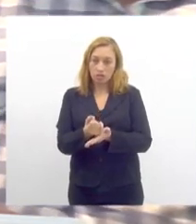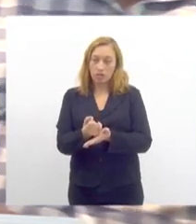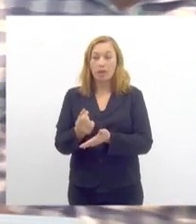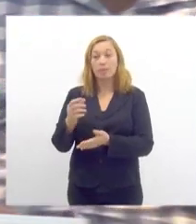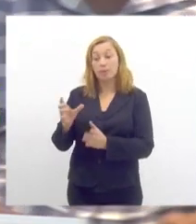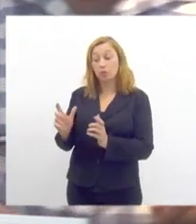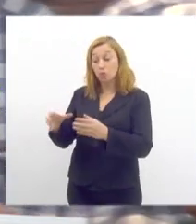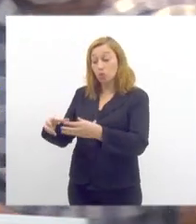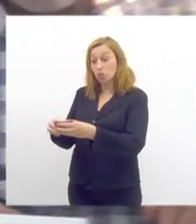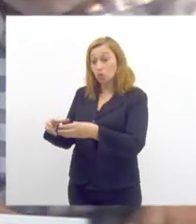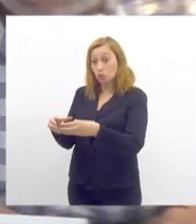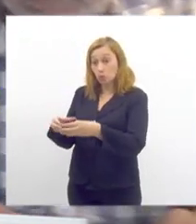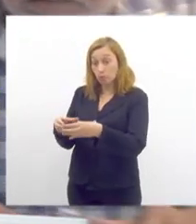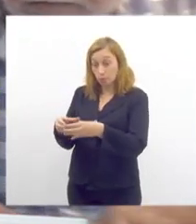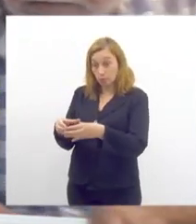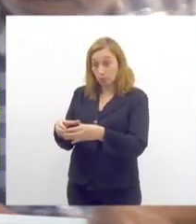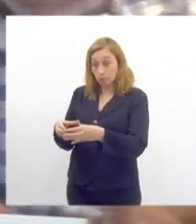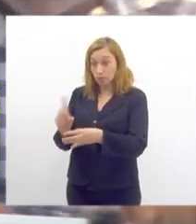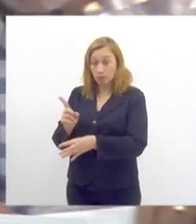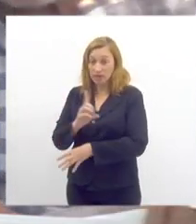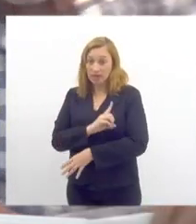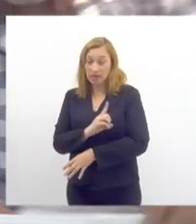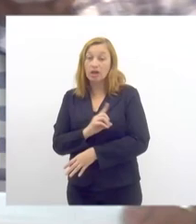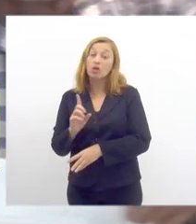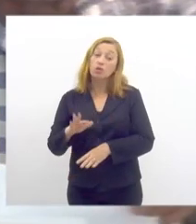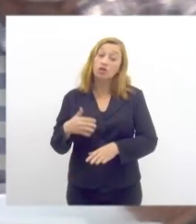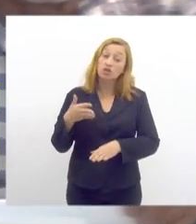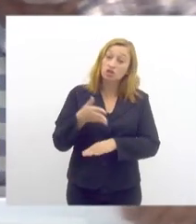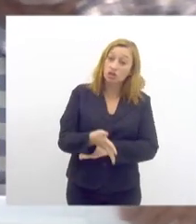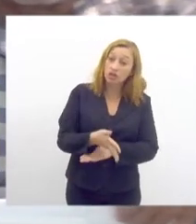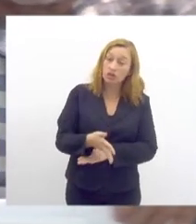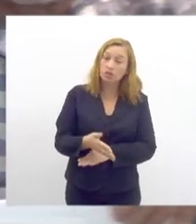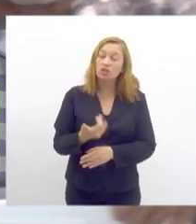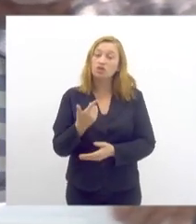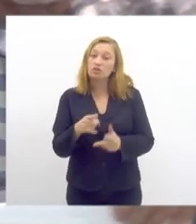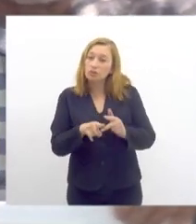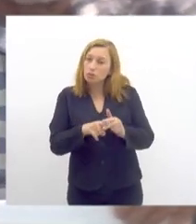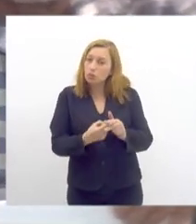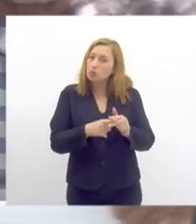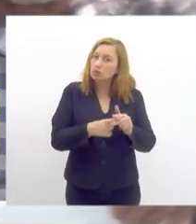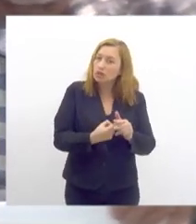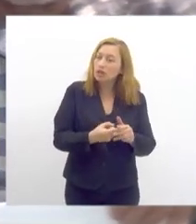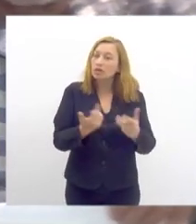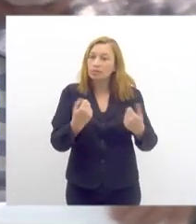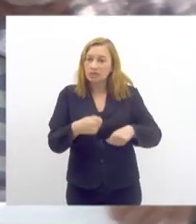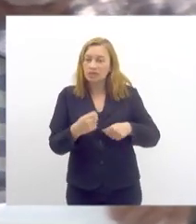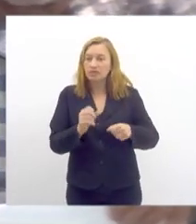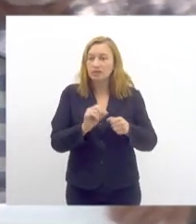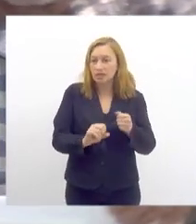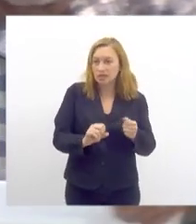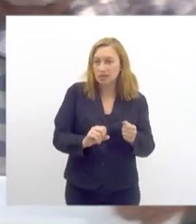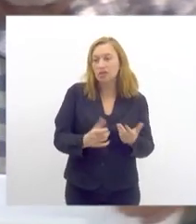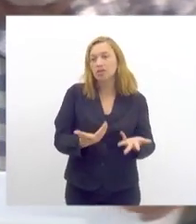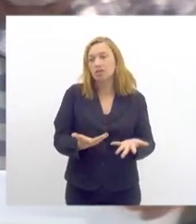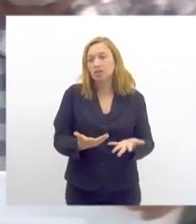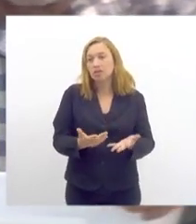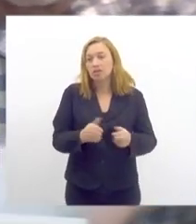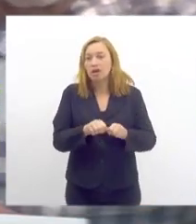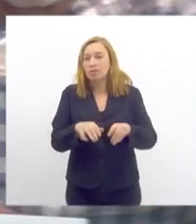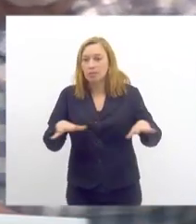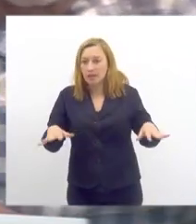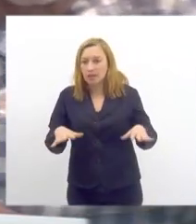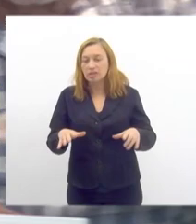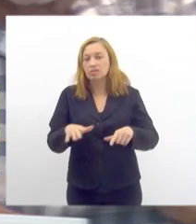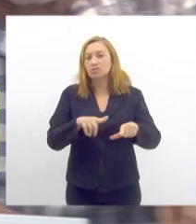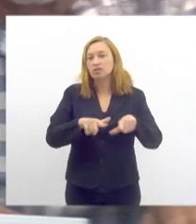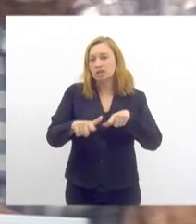que encontramos esse cenário, a gente fez os ajustes que precisavam fazer, inclusive com negativas, como, por exemplo, ampliação de certos